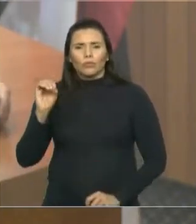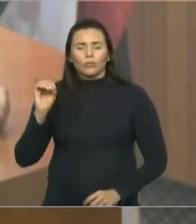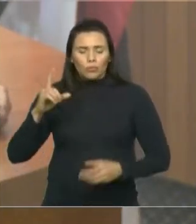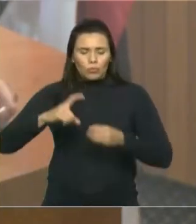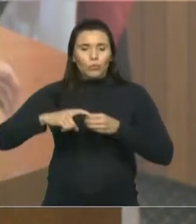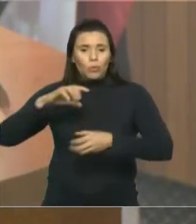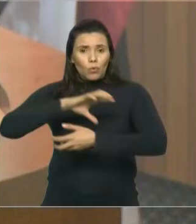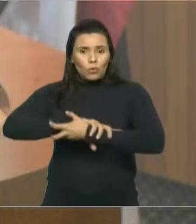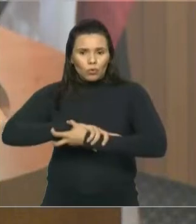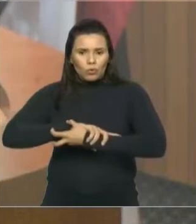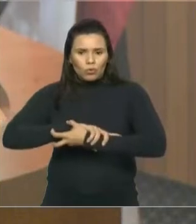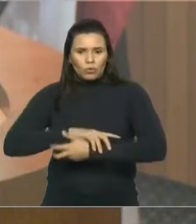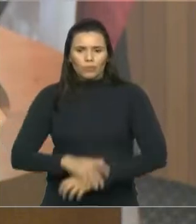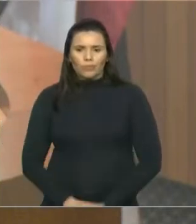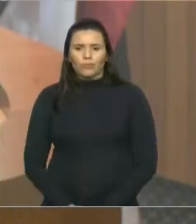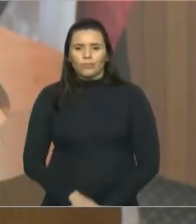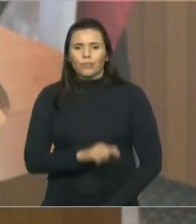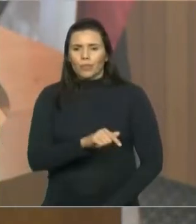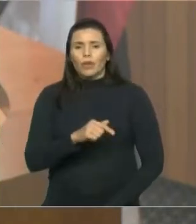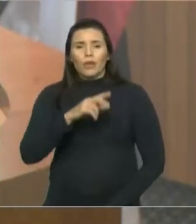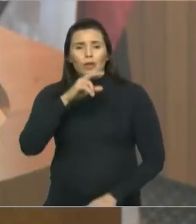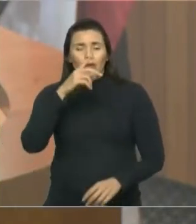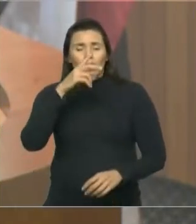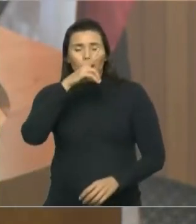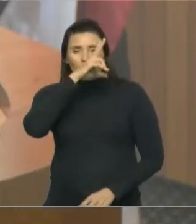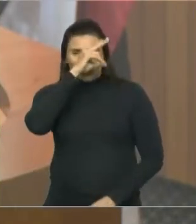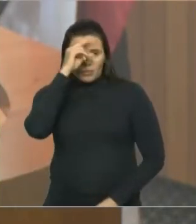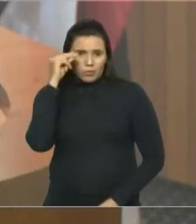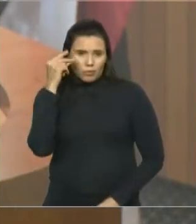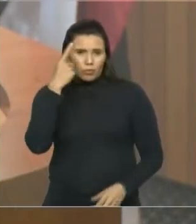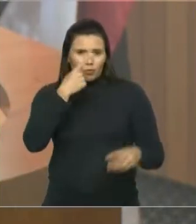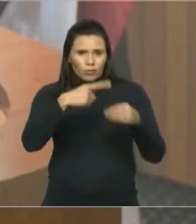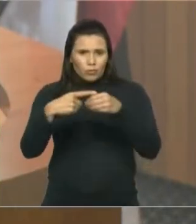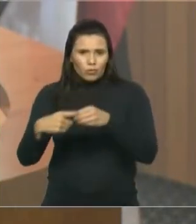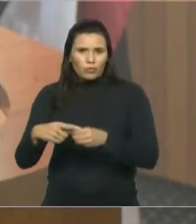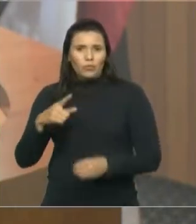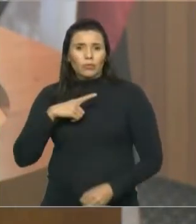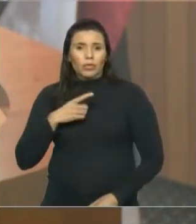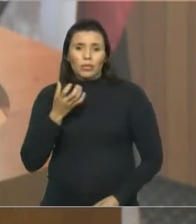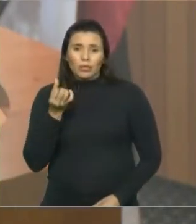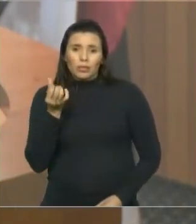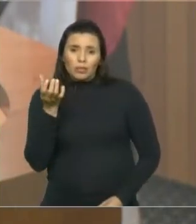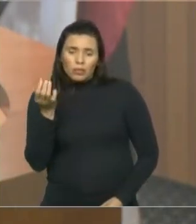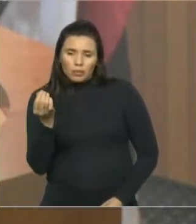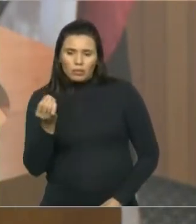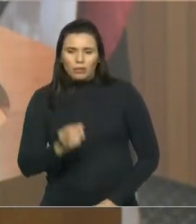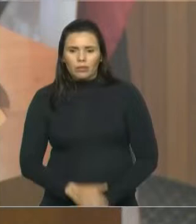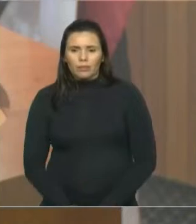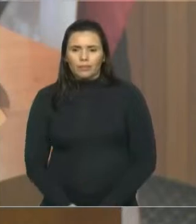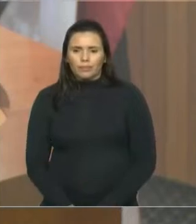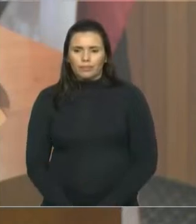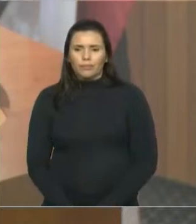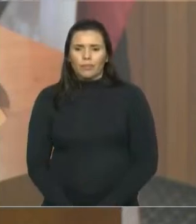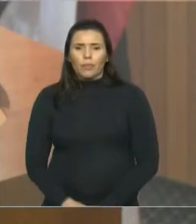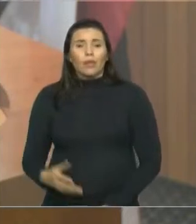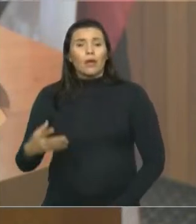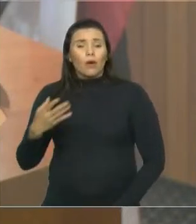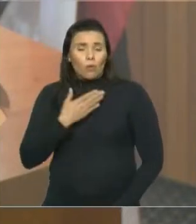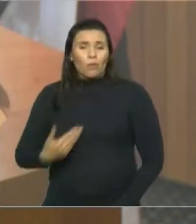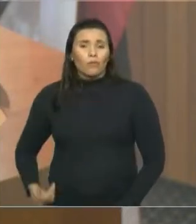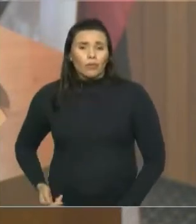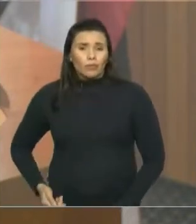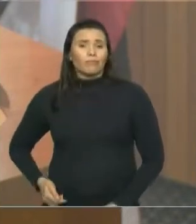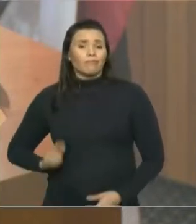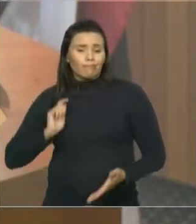municípios detêm 60% do consórcio. O financiamento dos consórcios, 40% é pago com fontes